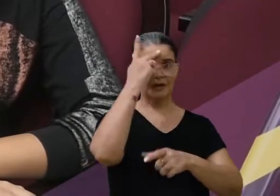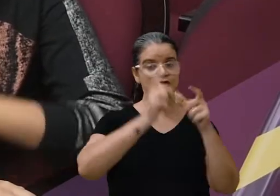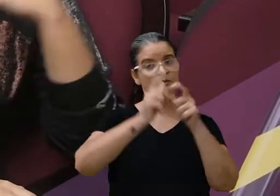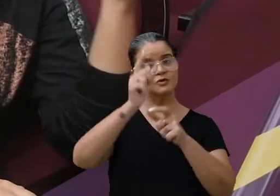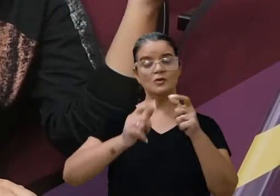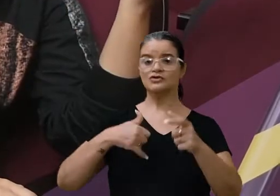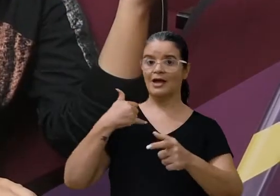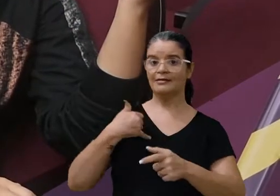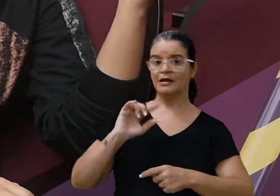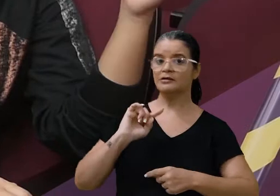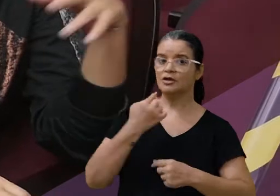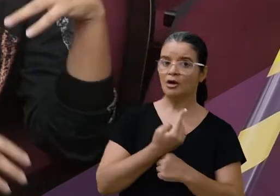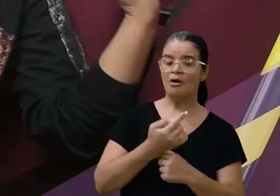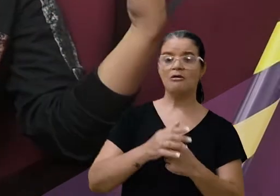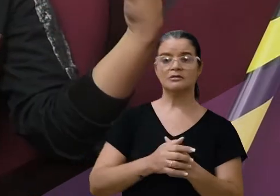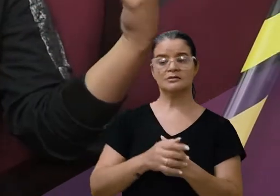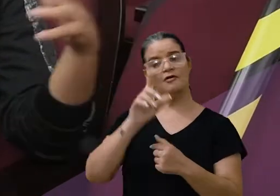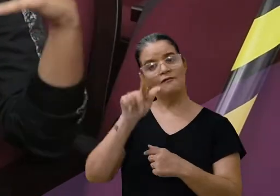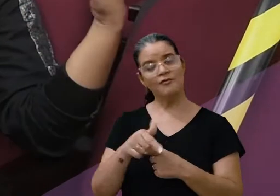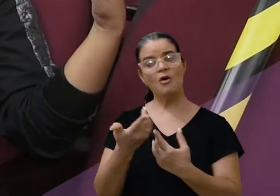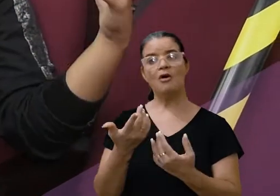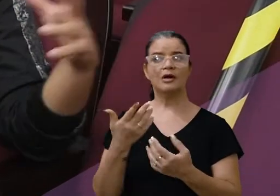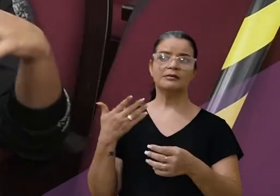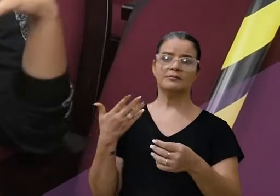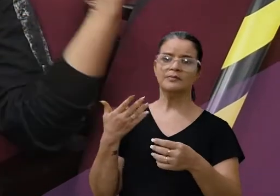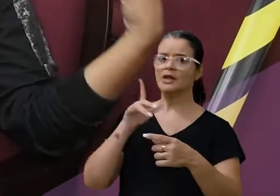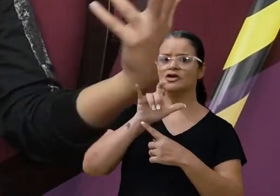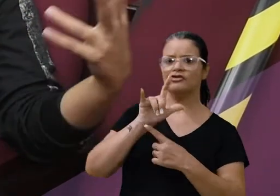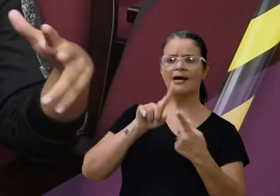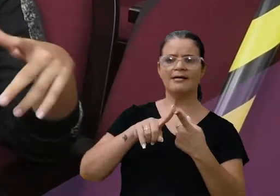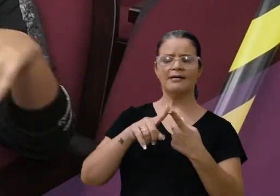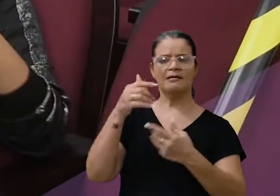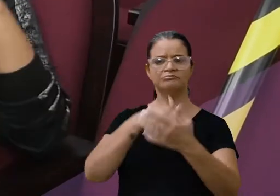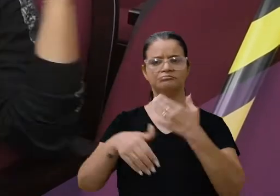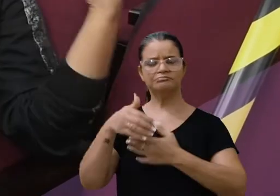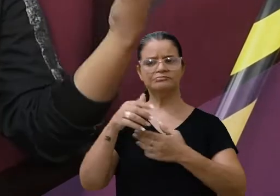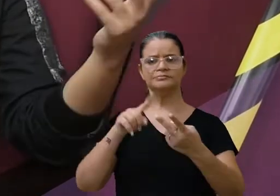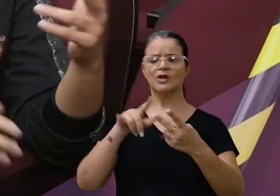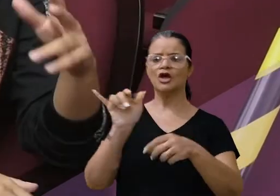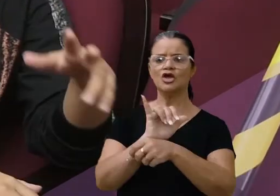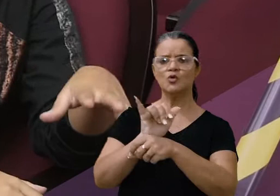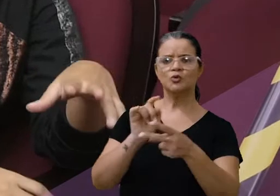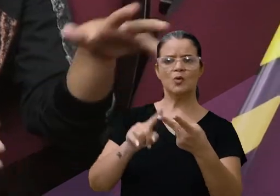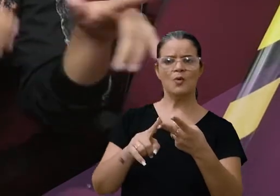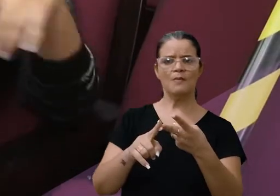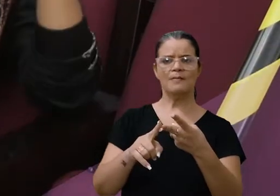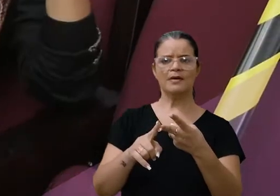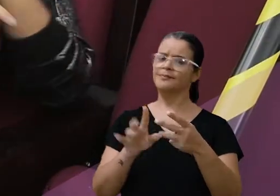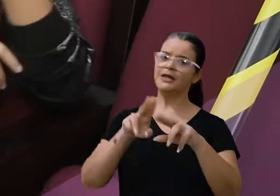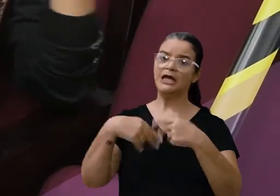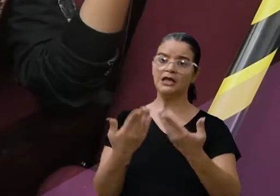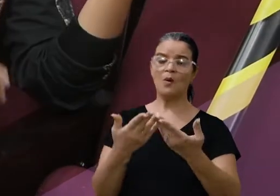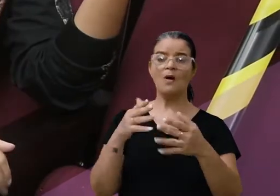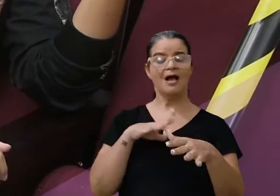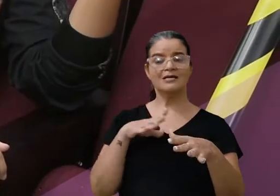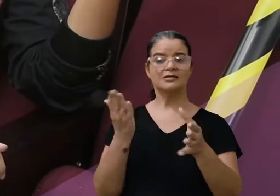Acho que a gente nasceu nesse mundo já, né? A gente chegou, a gente cresceu já na era digital, as pessoas tudo